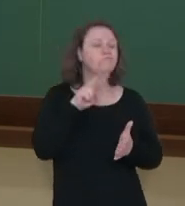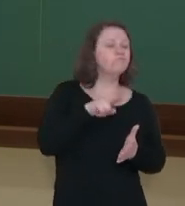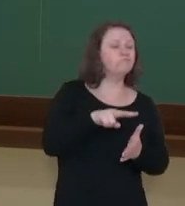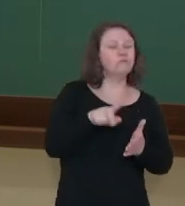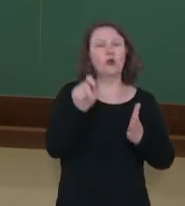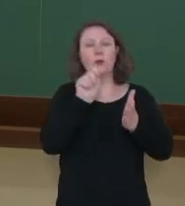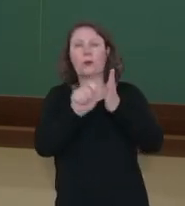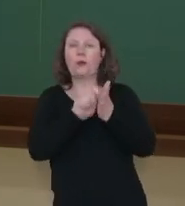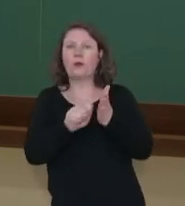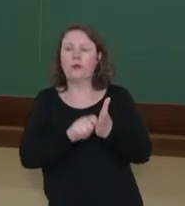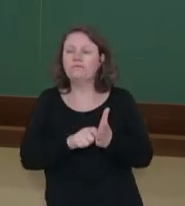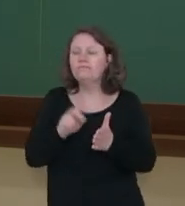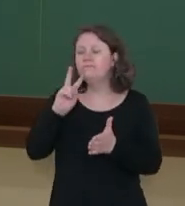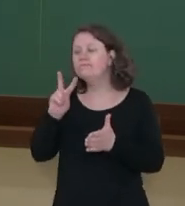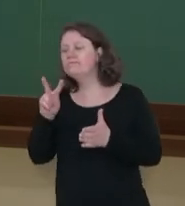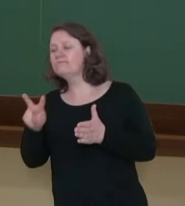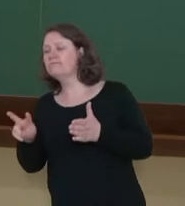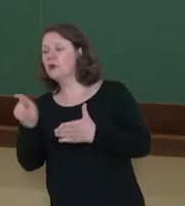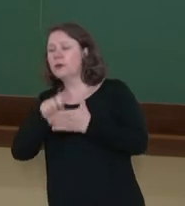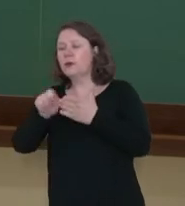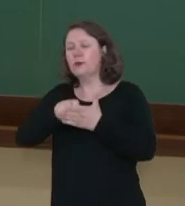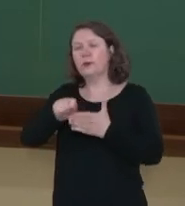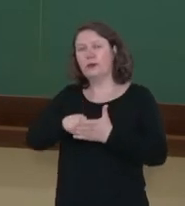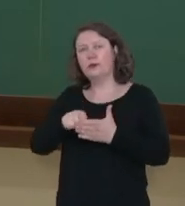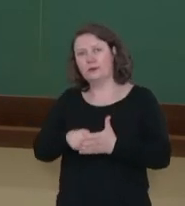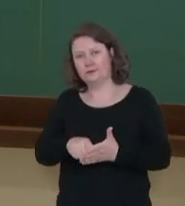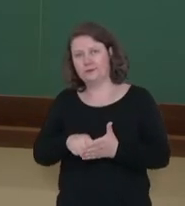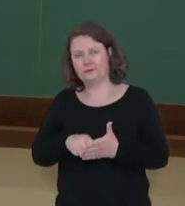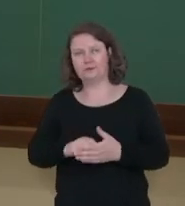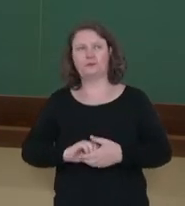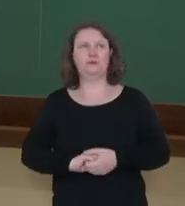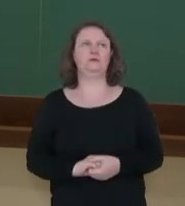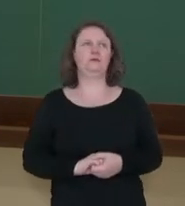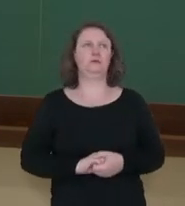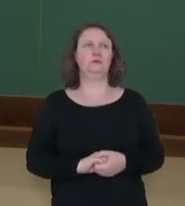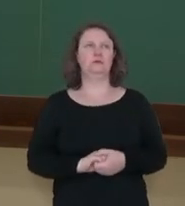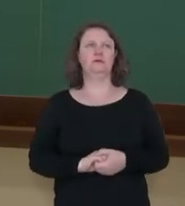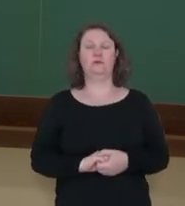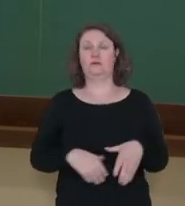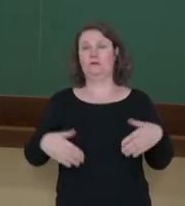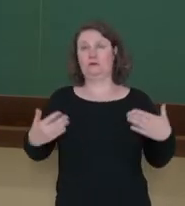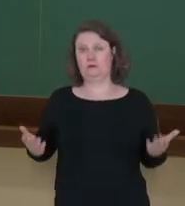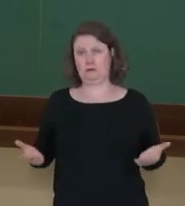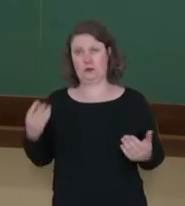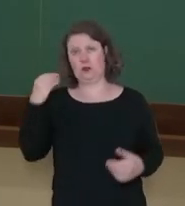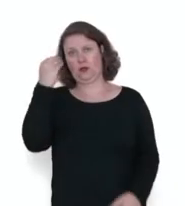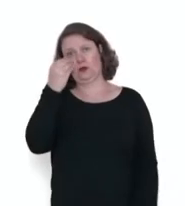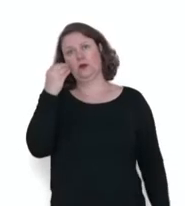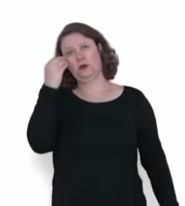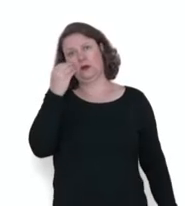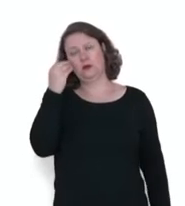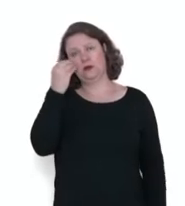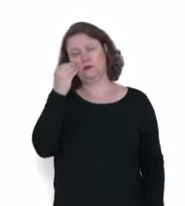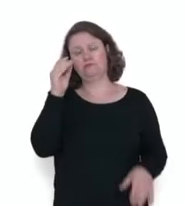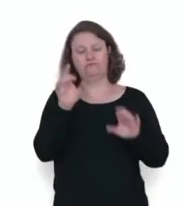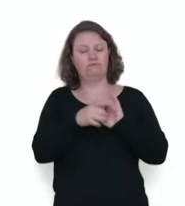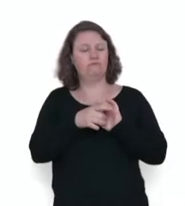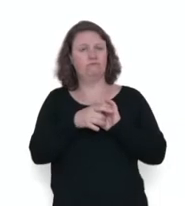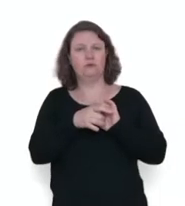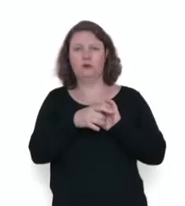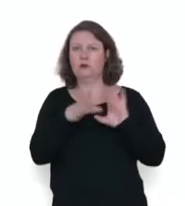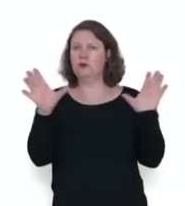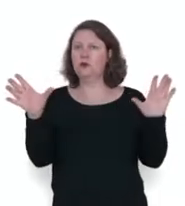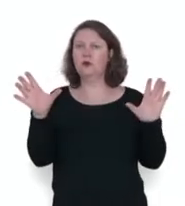para chegar aí nos resultados que nós vamos ver a seguir. Então, os experimentos lhe permitiram inferir